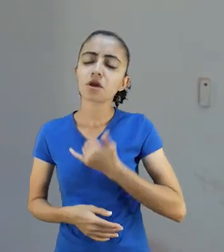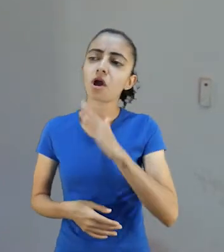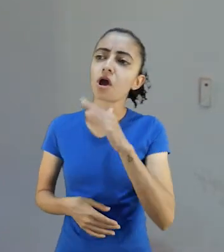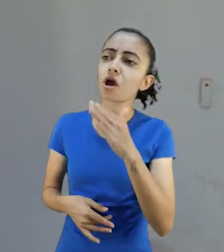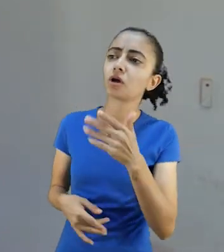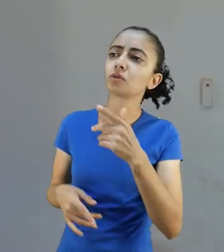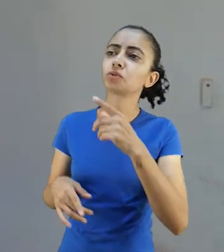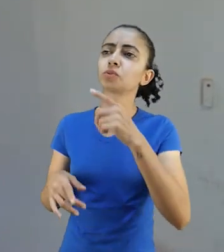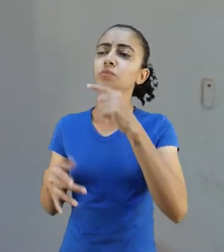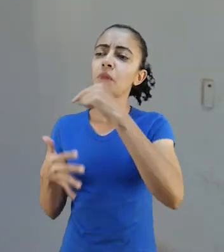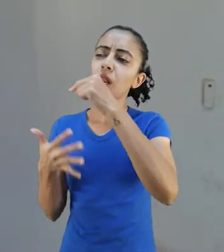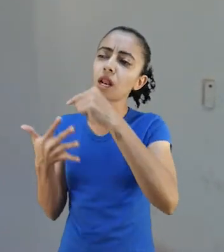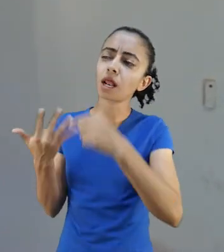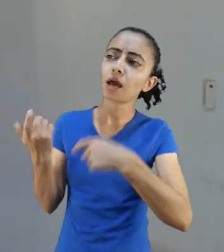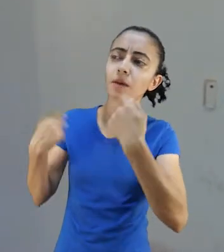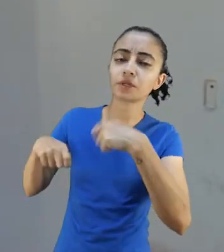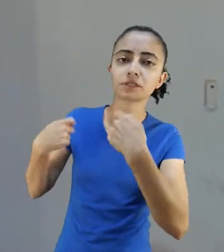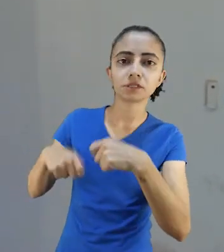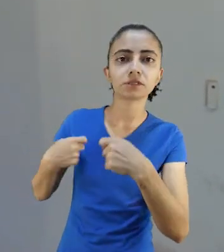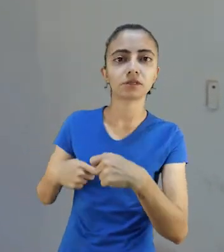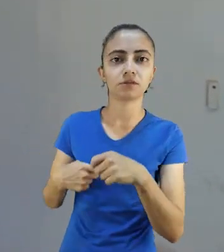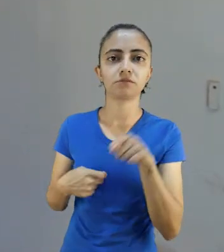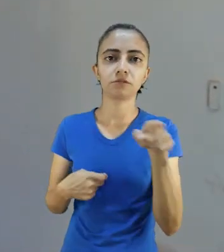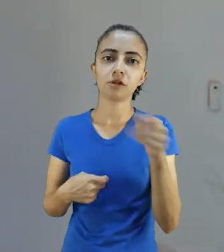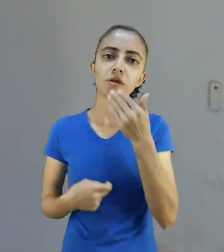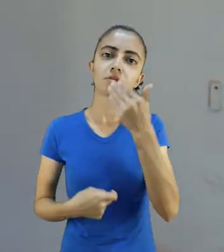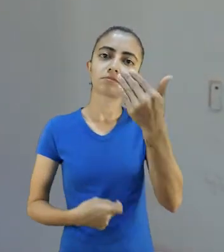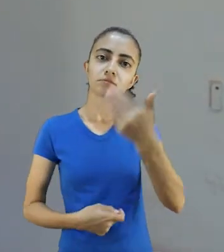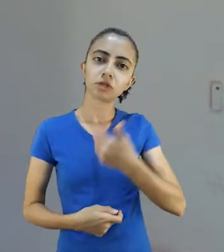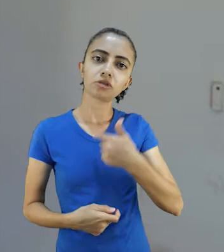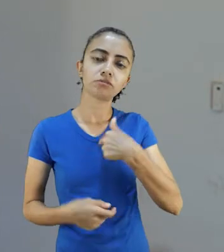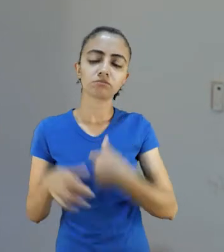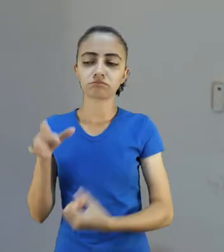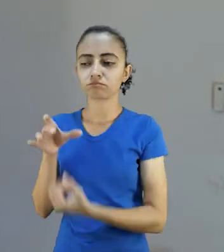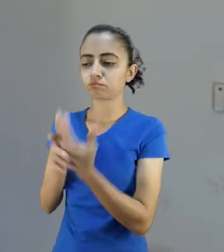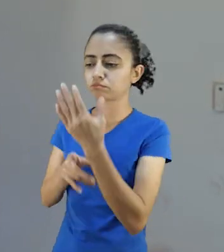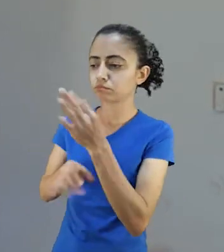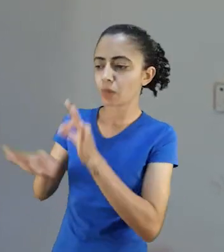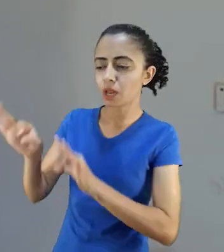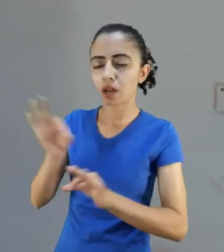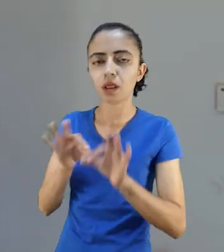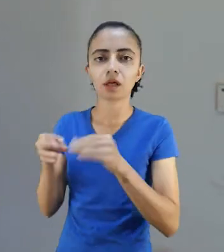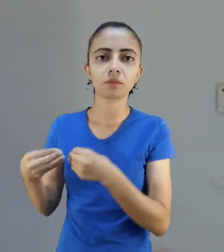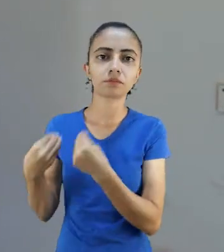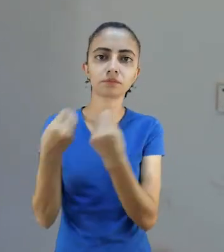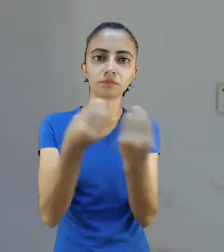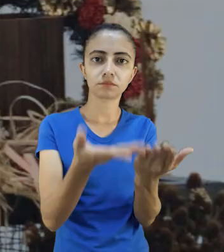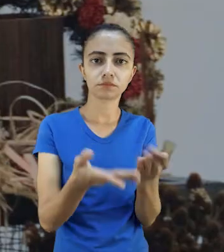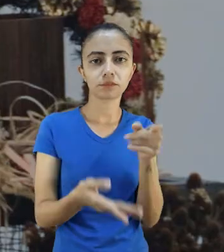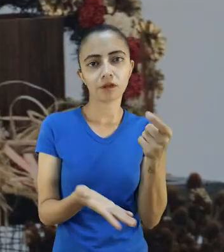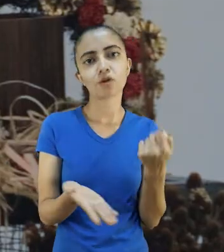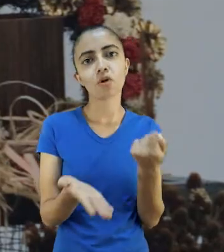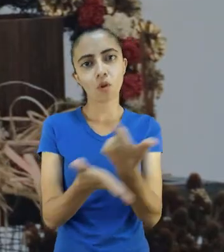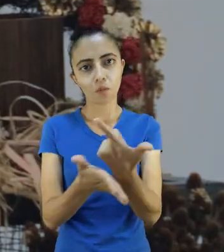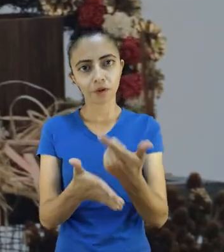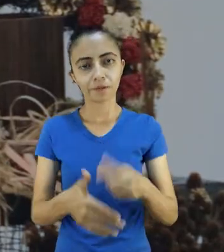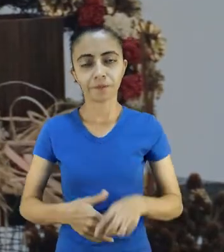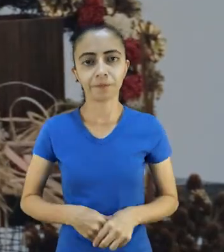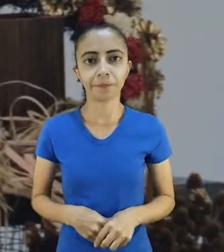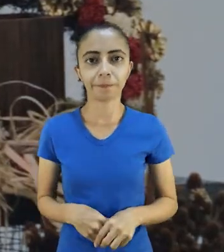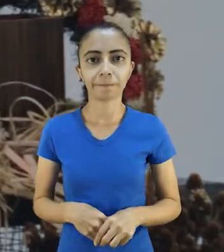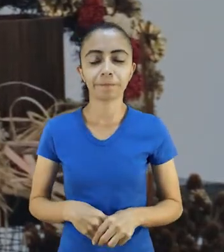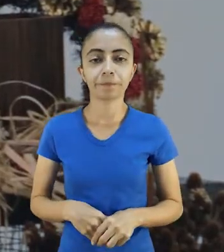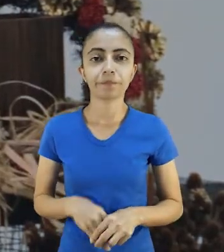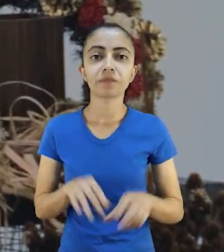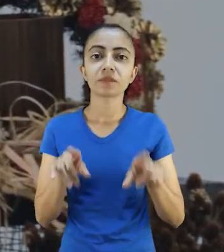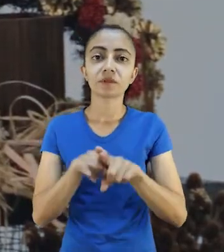modelo e ele vem ver e me comenta. Deixa eu ver mais quem. Para a Crisma, já fiz